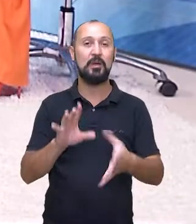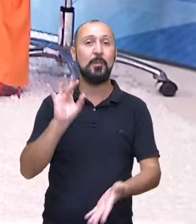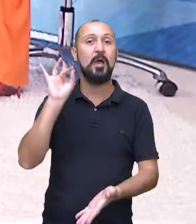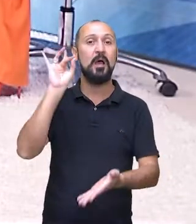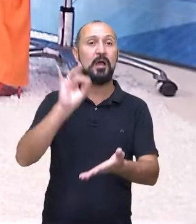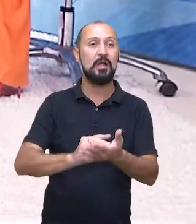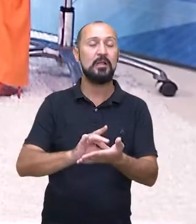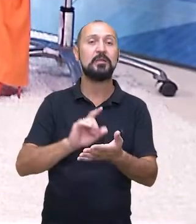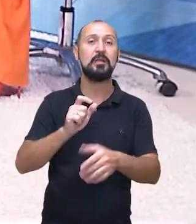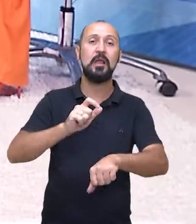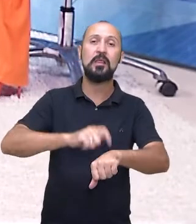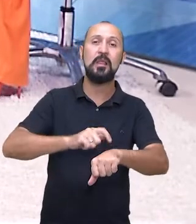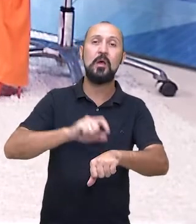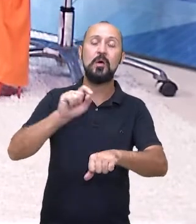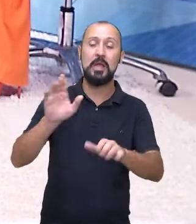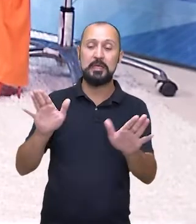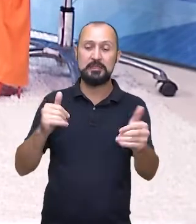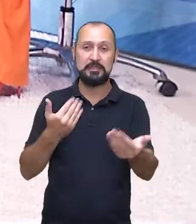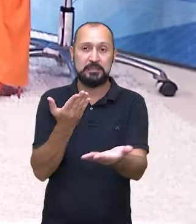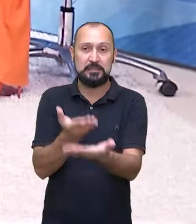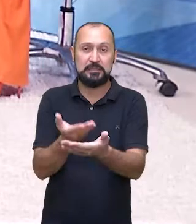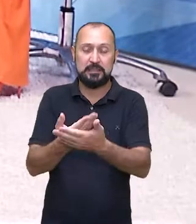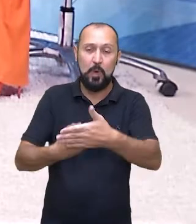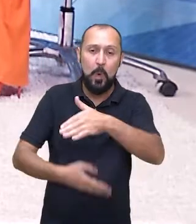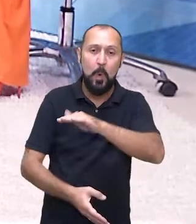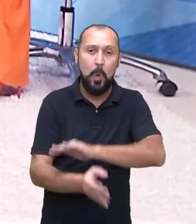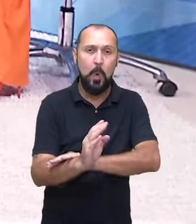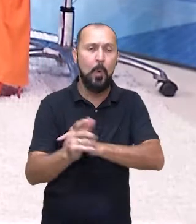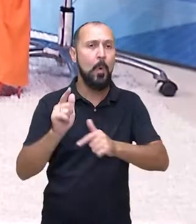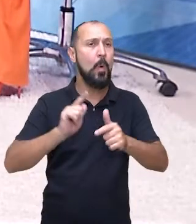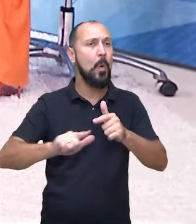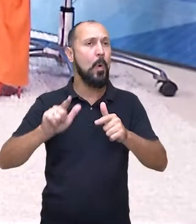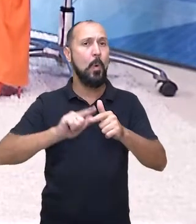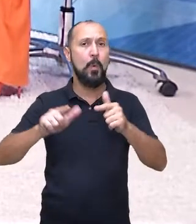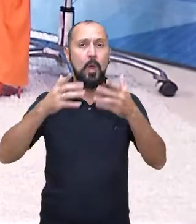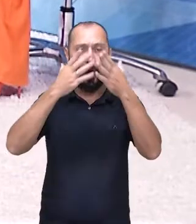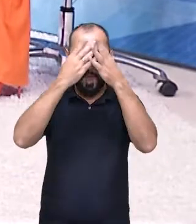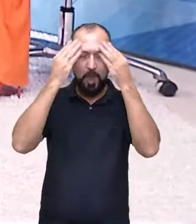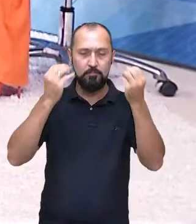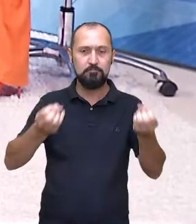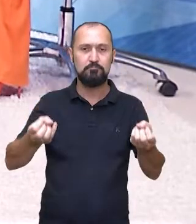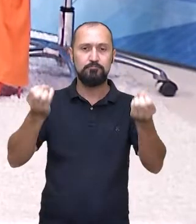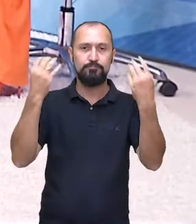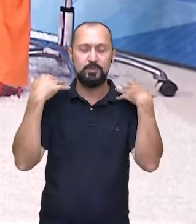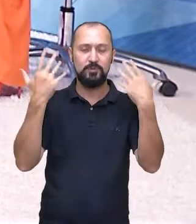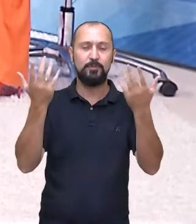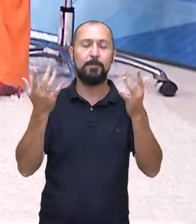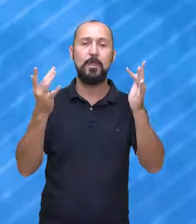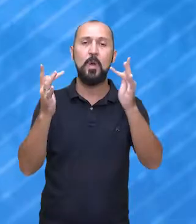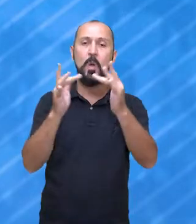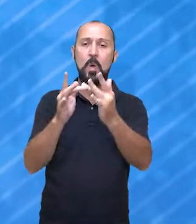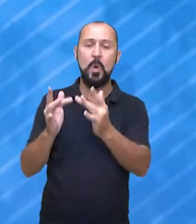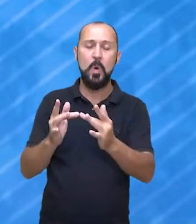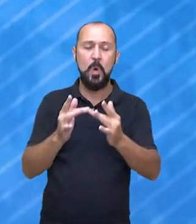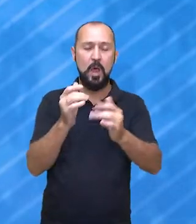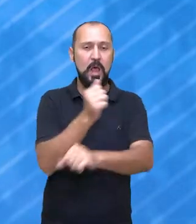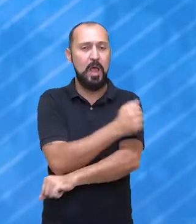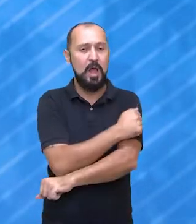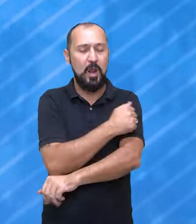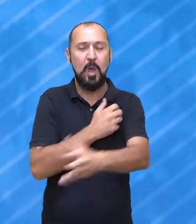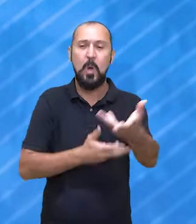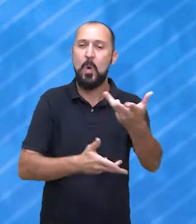ela é uma realidade que quando a gente entra em sala de aula parece que todos os problemas desaparecem né então aquele